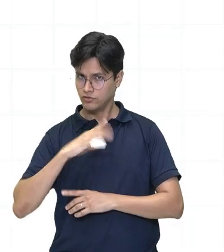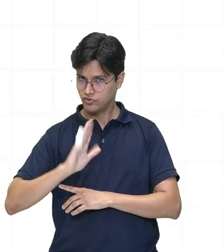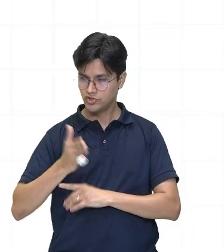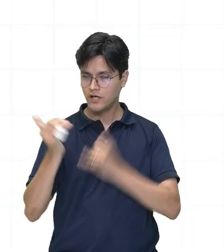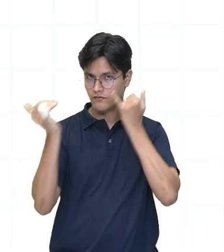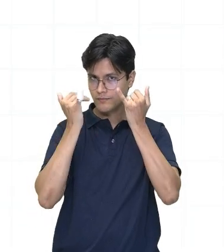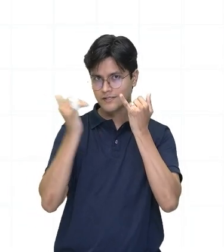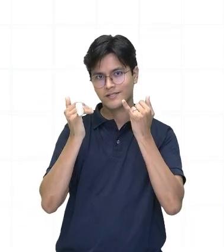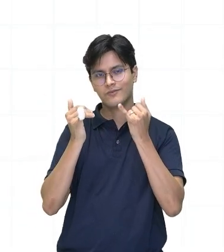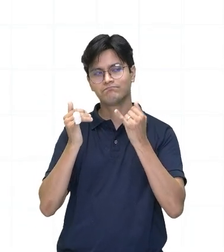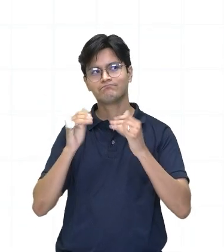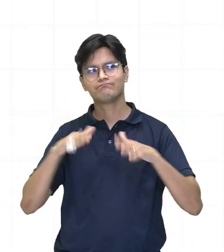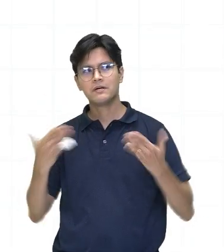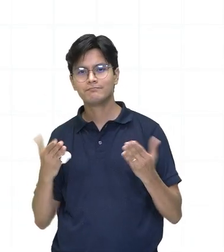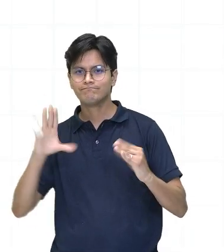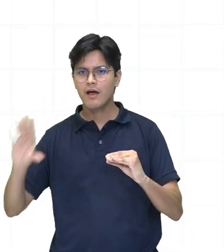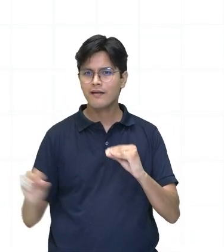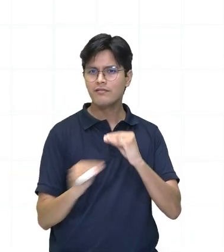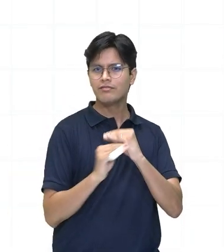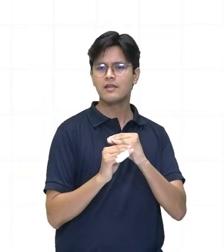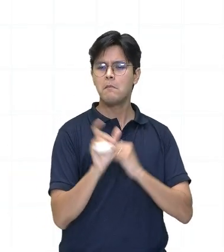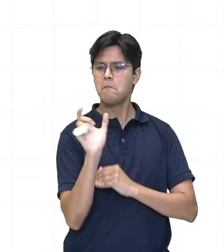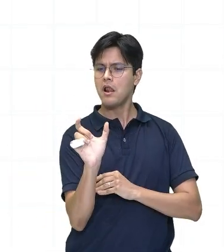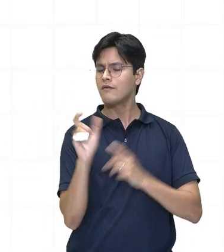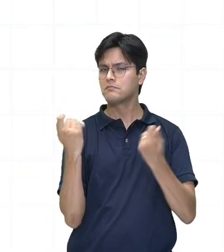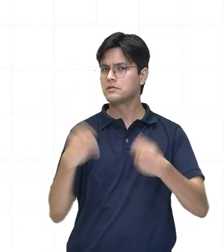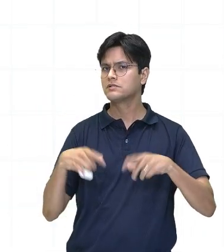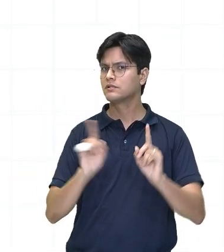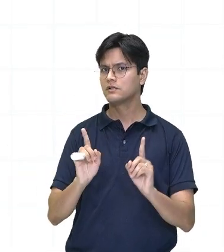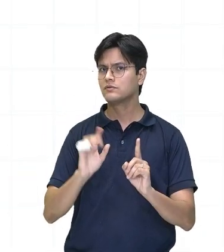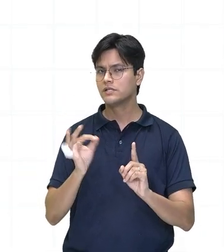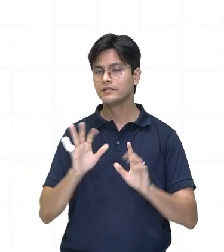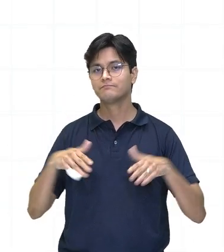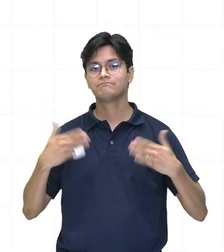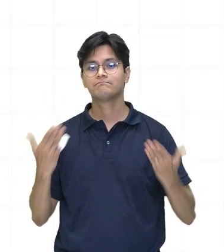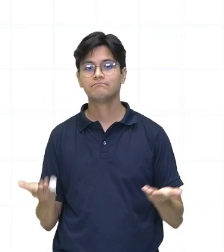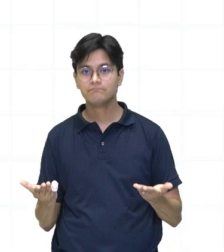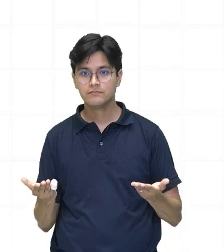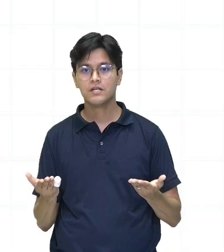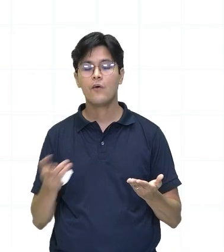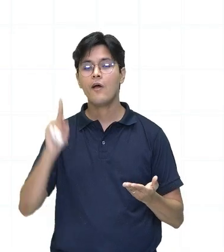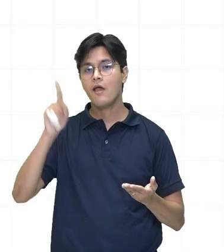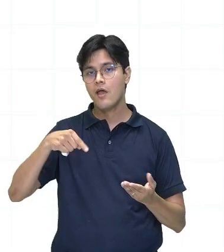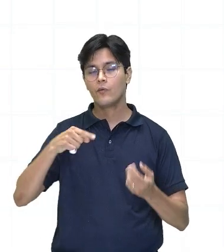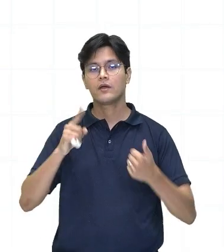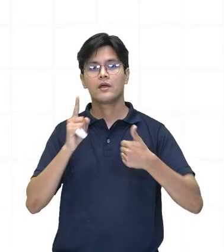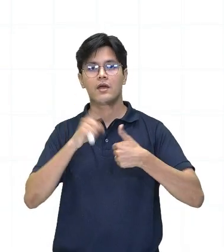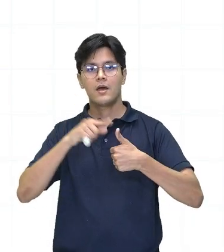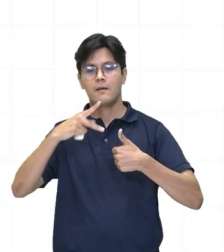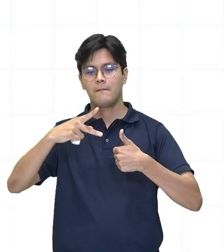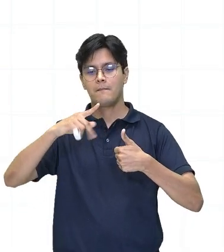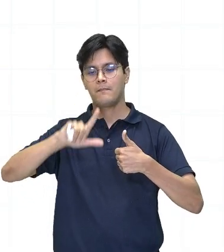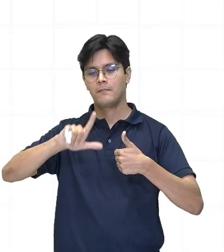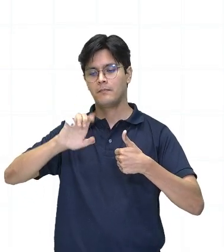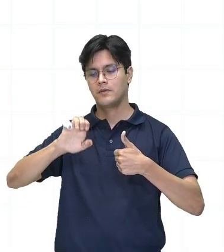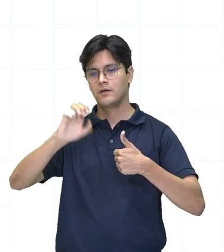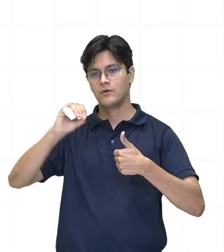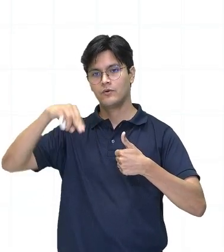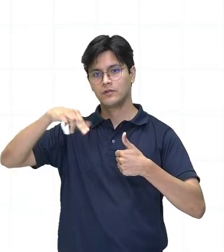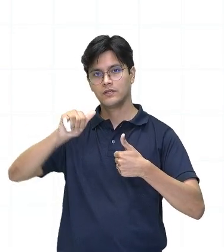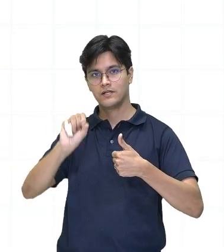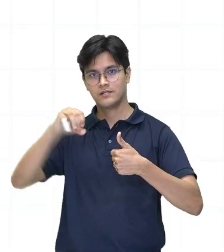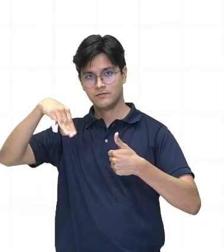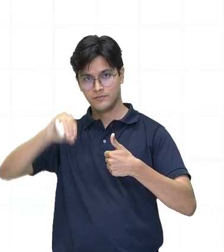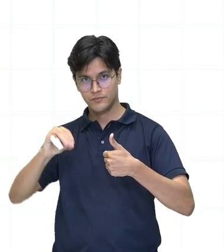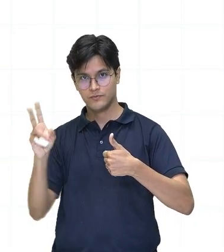acrescento algo que não faz diferença. Então, quando isso acontece, nós estamos diante de um pleonasmo vicioso. Estou repetindo